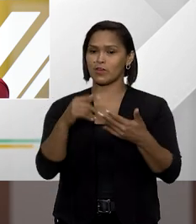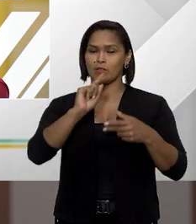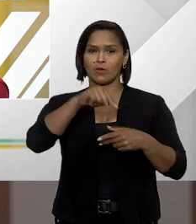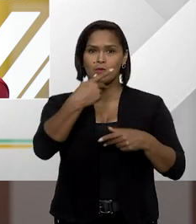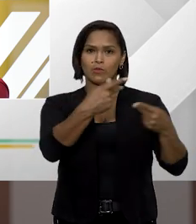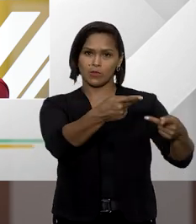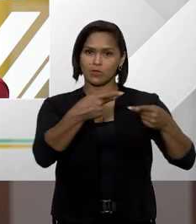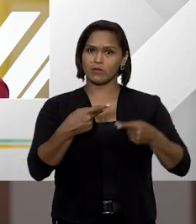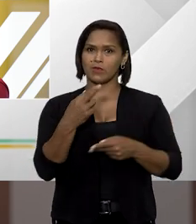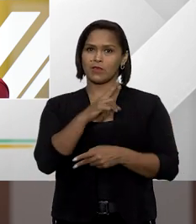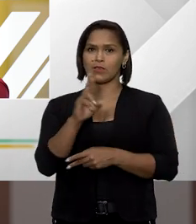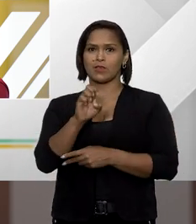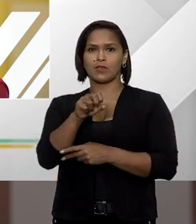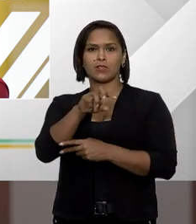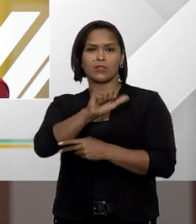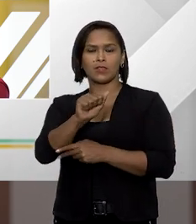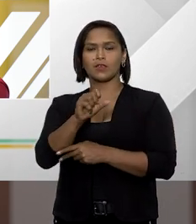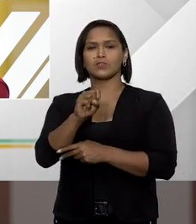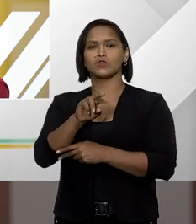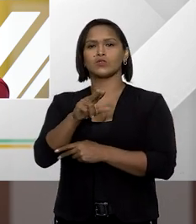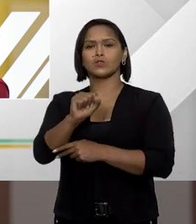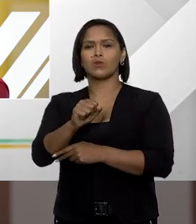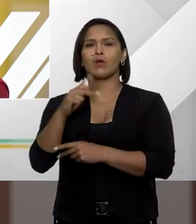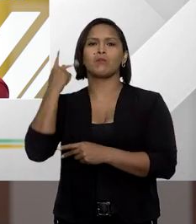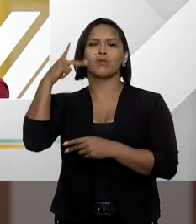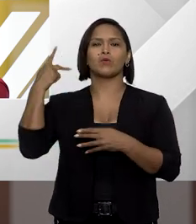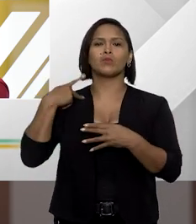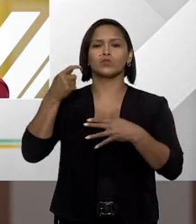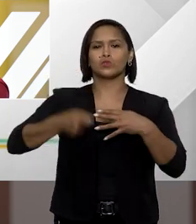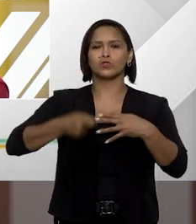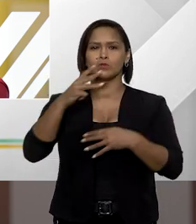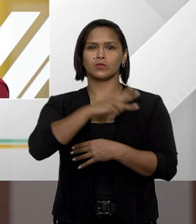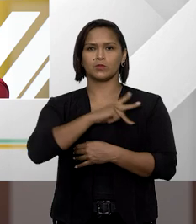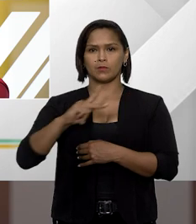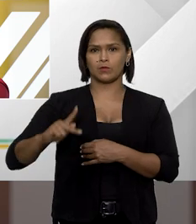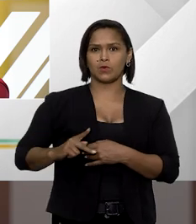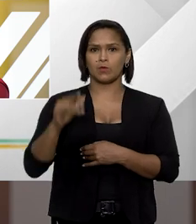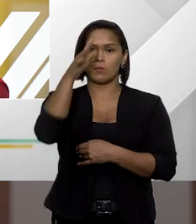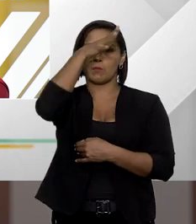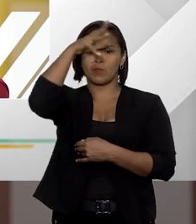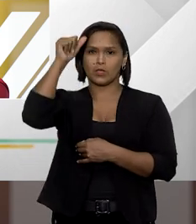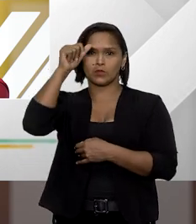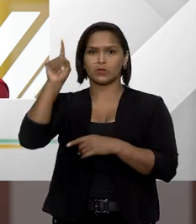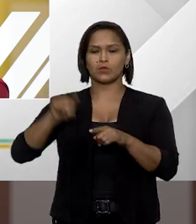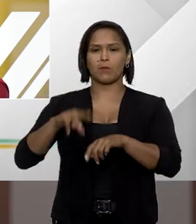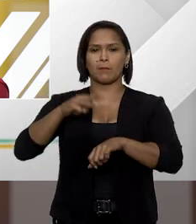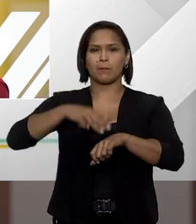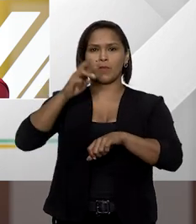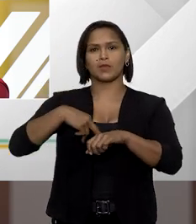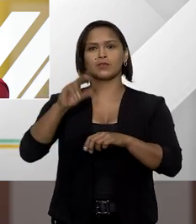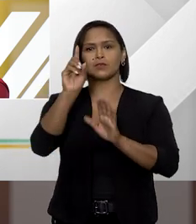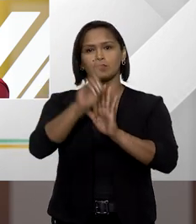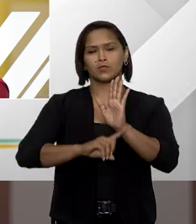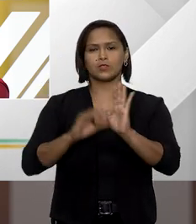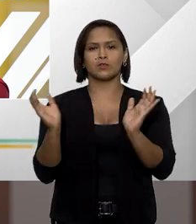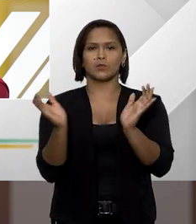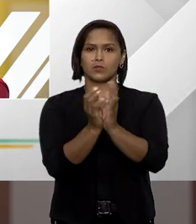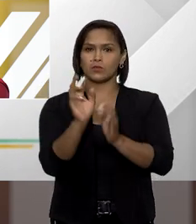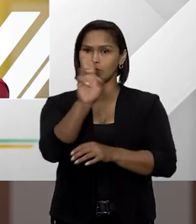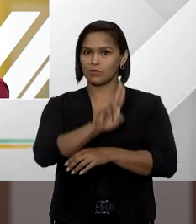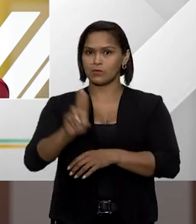nosso outro convidado é René Souza. Ele é promotor de justiça do Ministério Público de Mato Grosso, mestre em Direito pelo